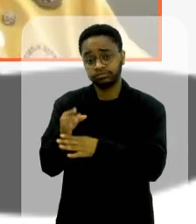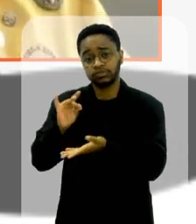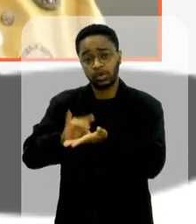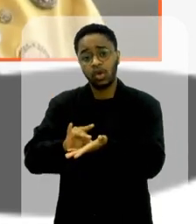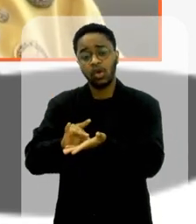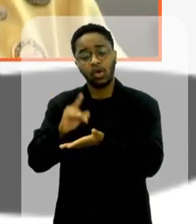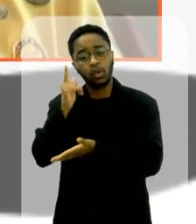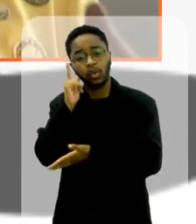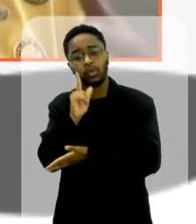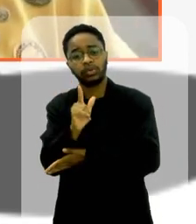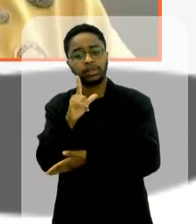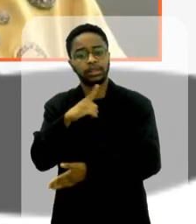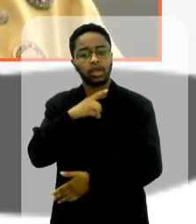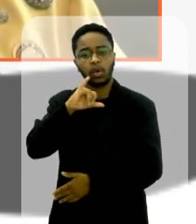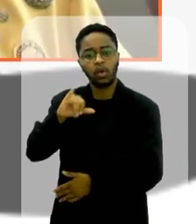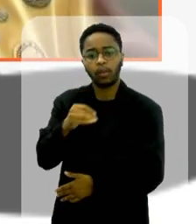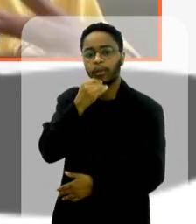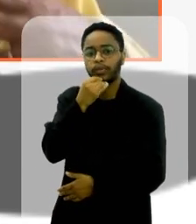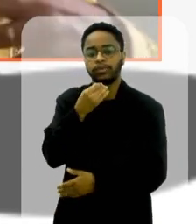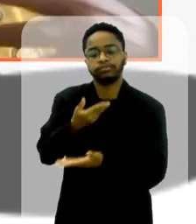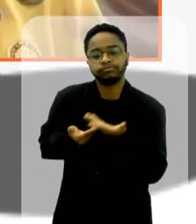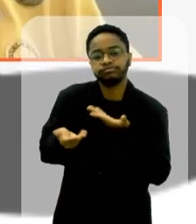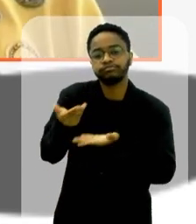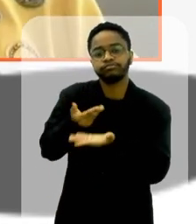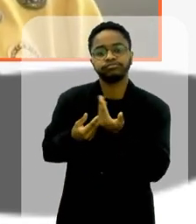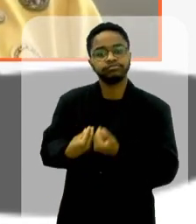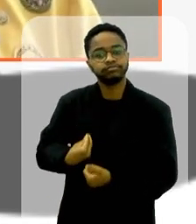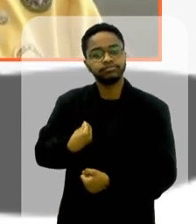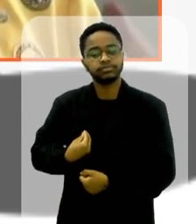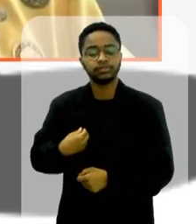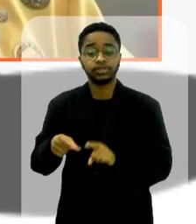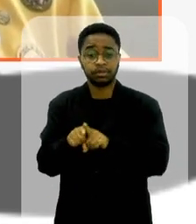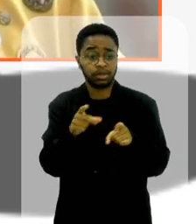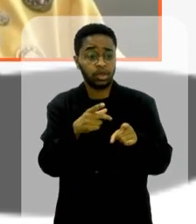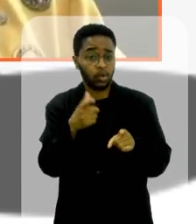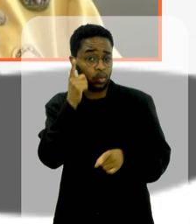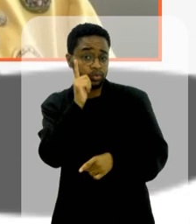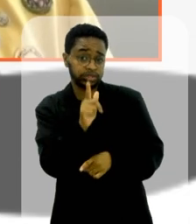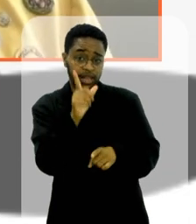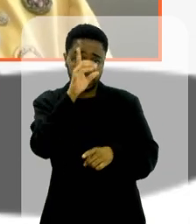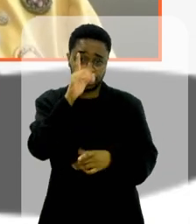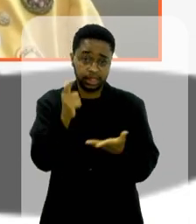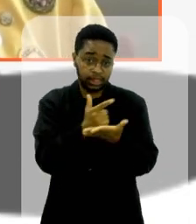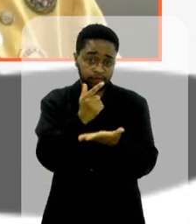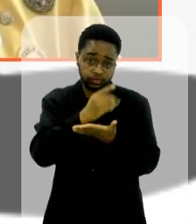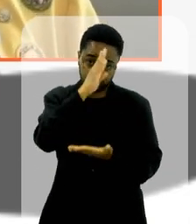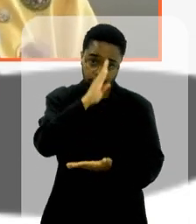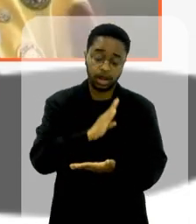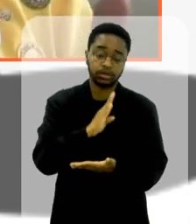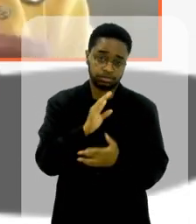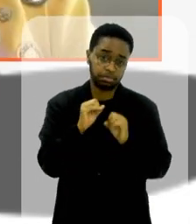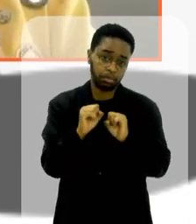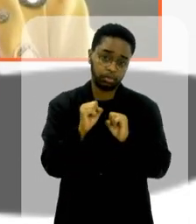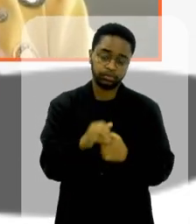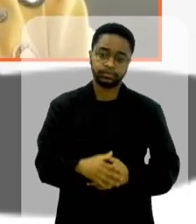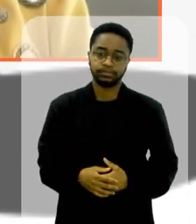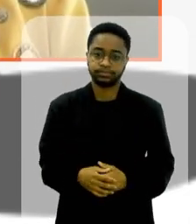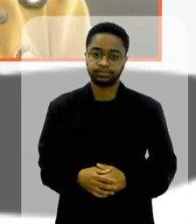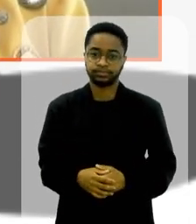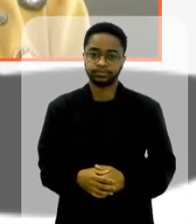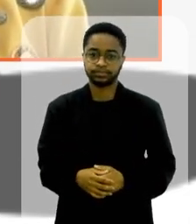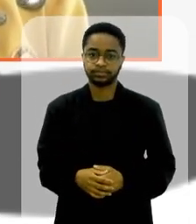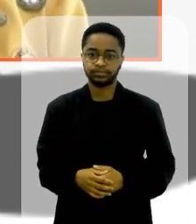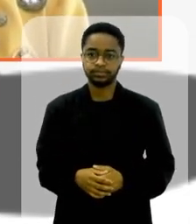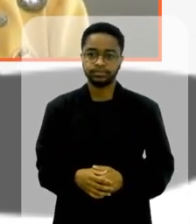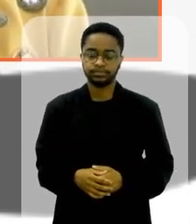a pessoa vai ter oportunidade de conviver com a gente, ganhar até livros de graça e tudo mais.